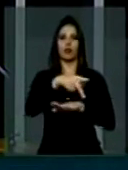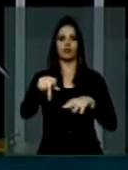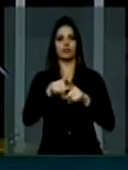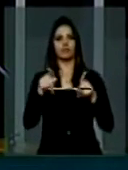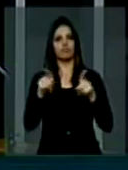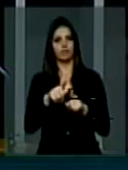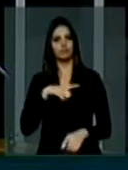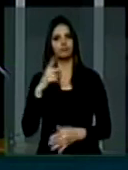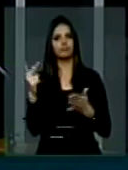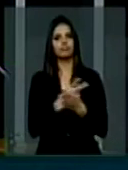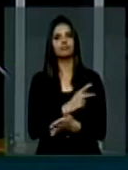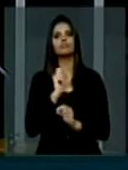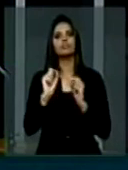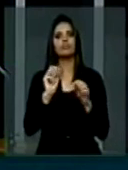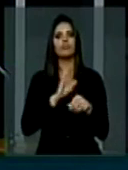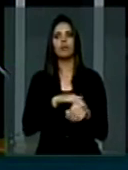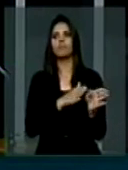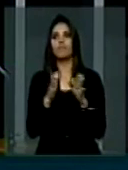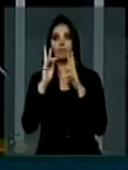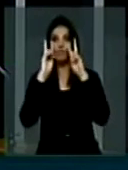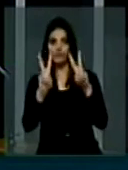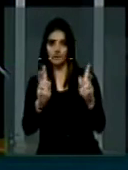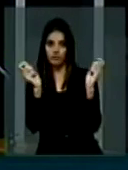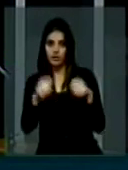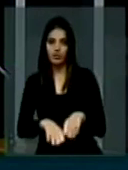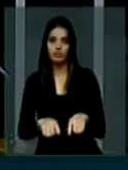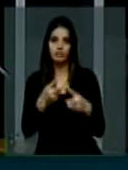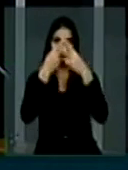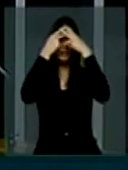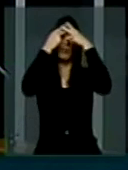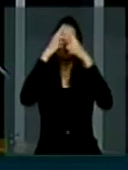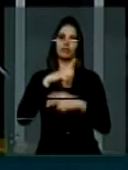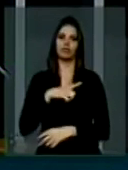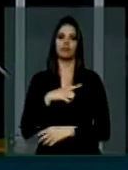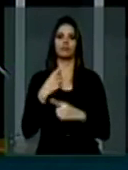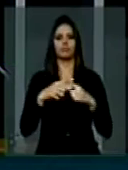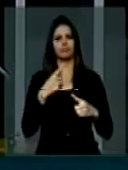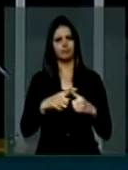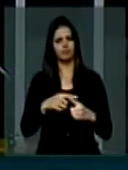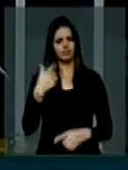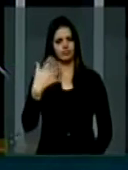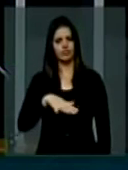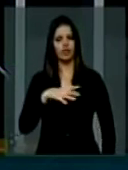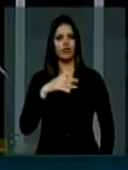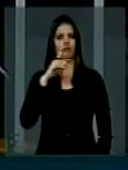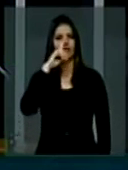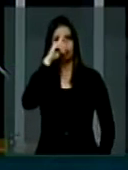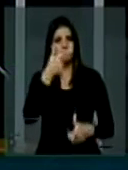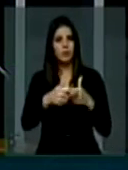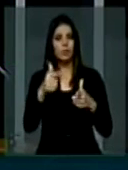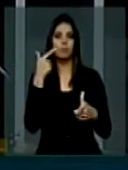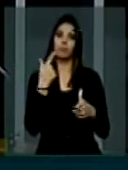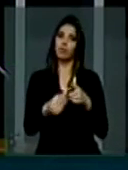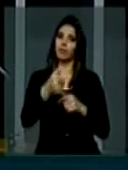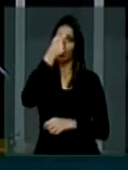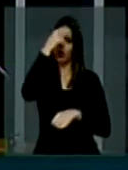imenso encalhe real foi apenas a parte mais visível e traumática das crônicas e graves deficiências logísticas que